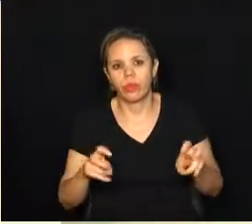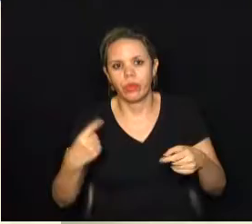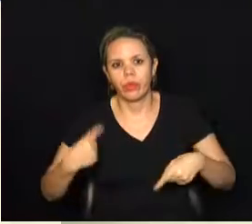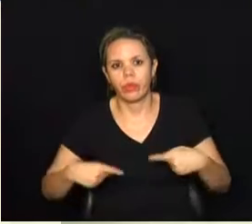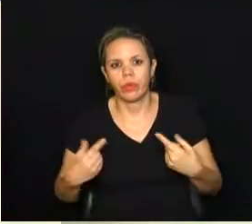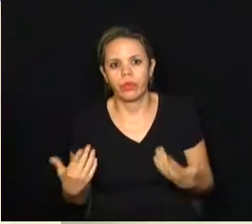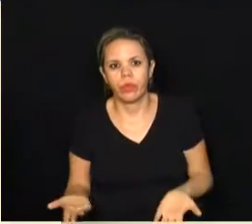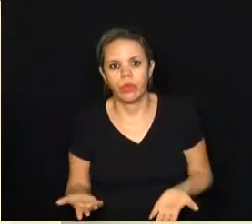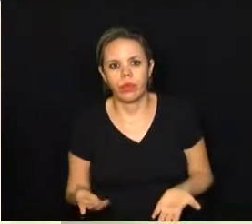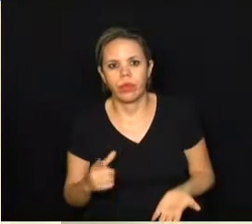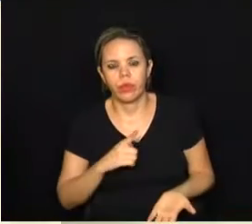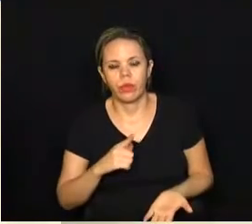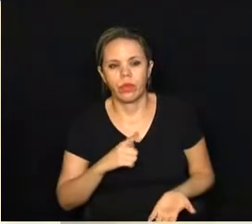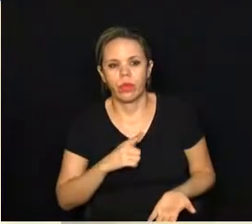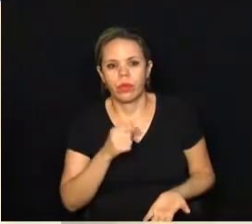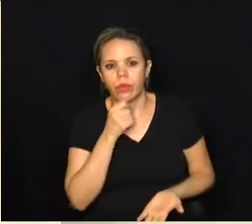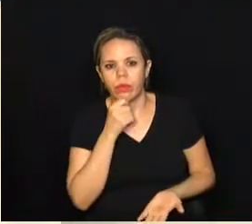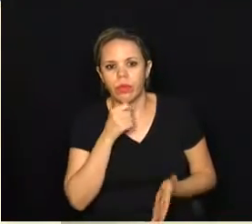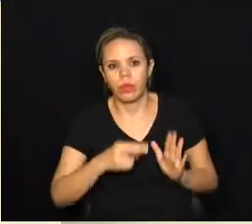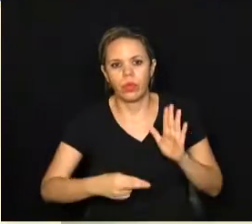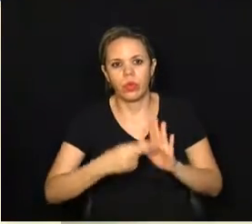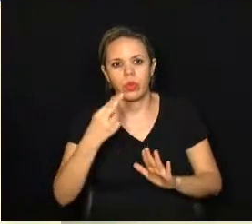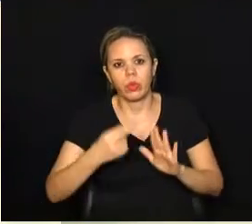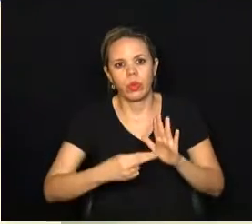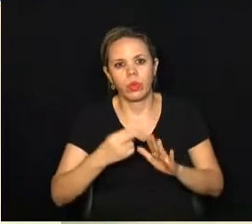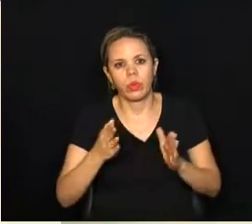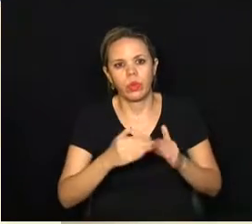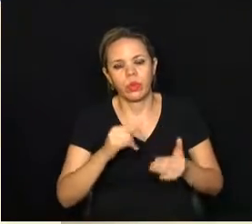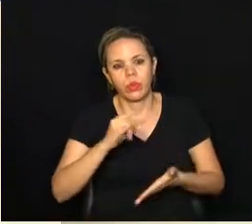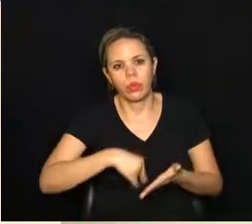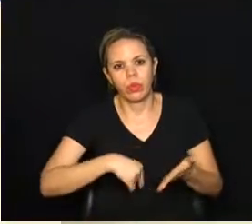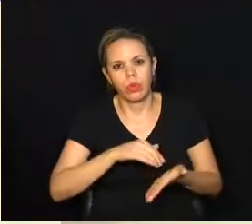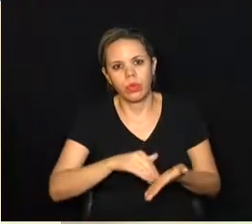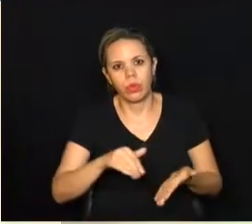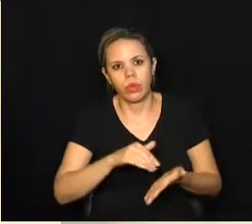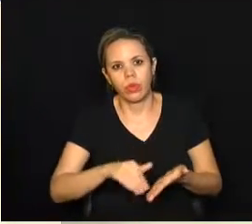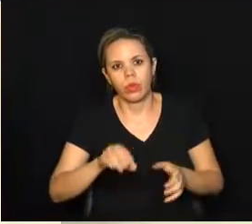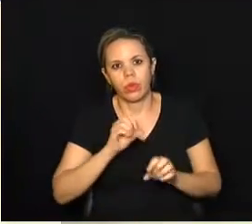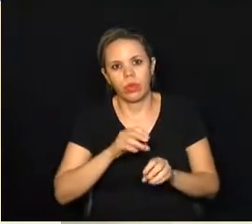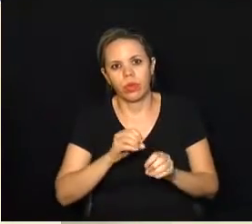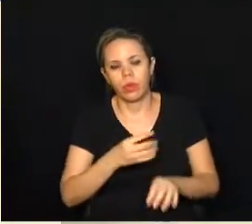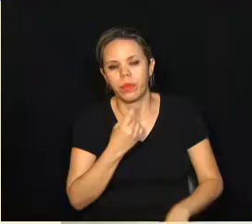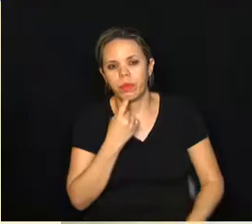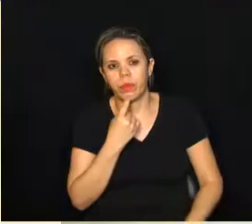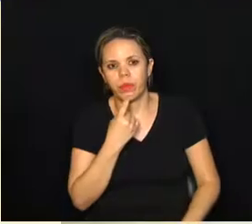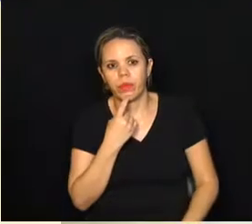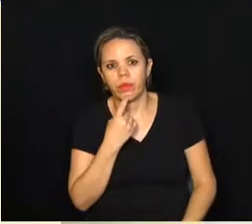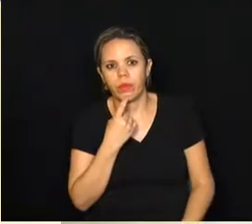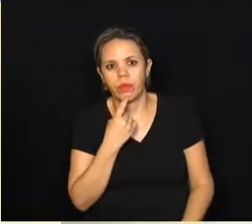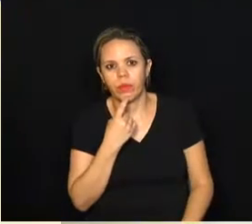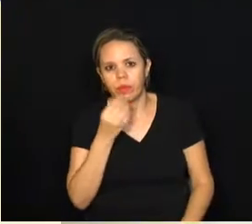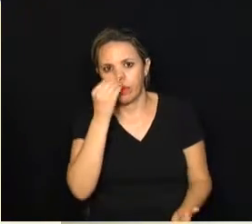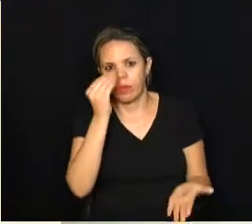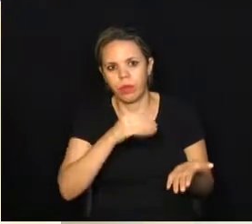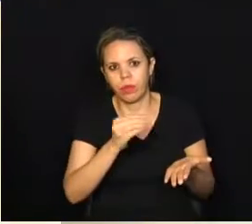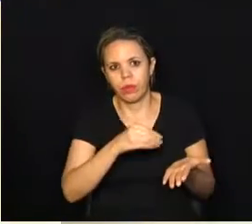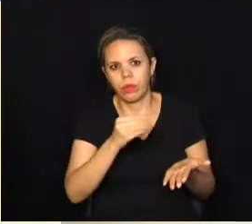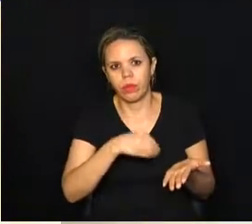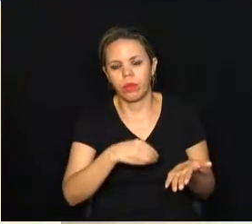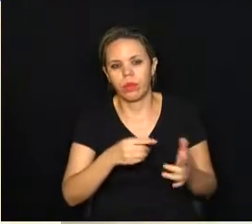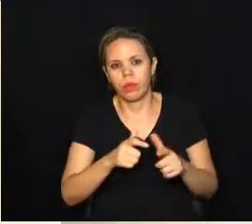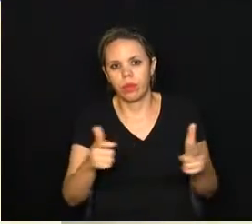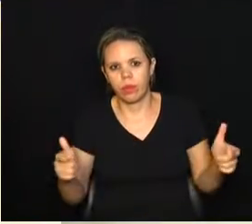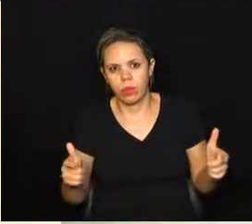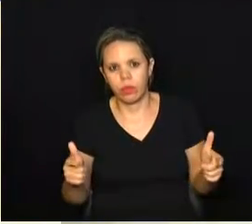discutido. Temos ainda o requerimento de convocação do secretário de Educação de Campinas, que foi rejeitado por